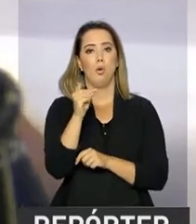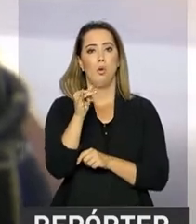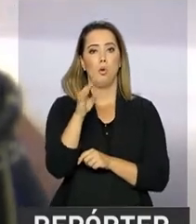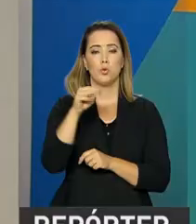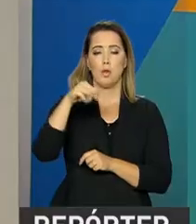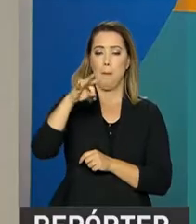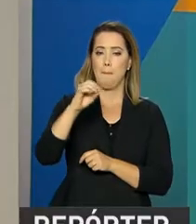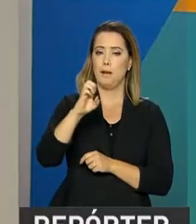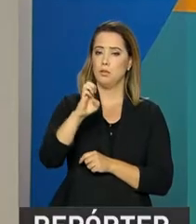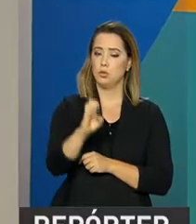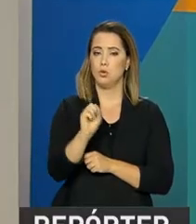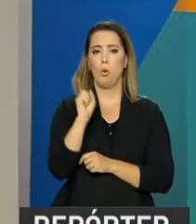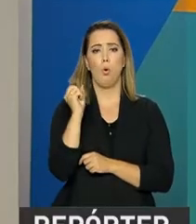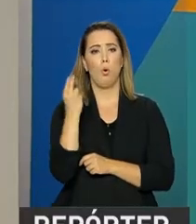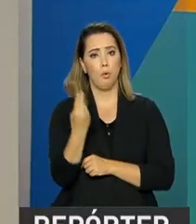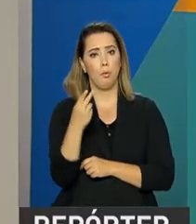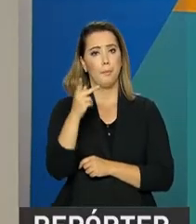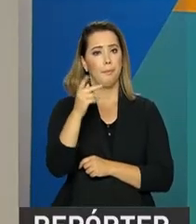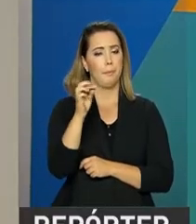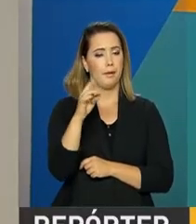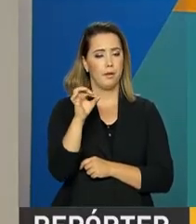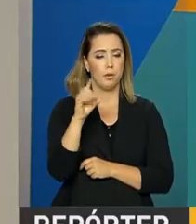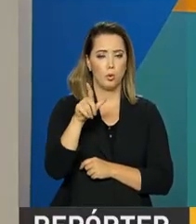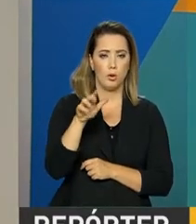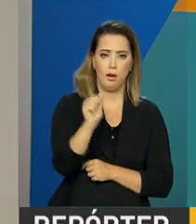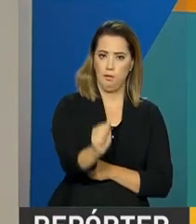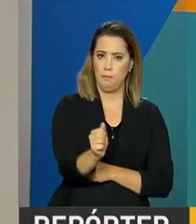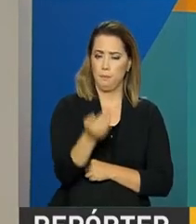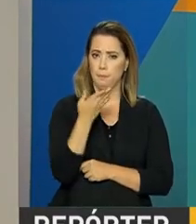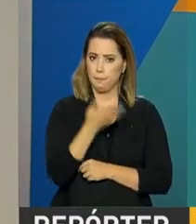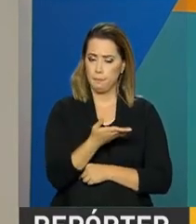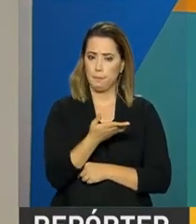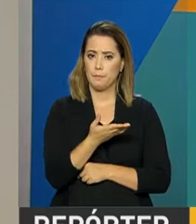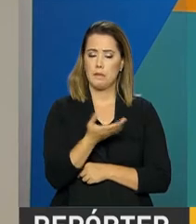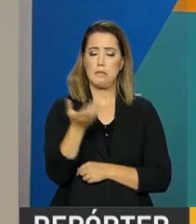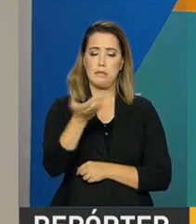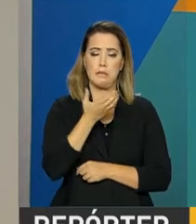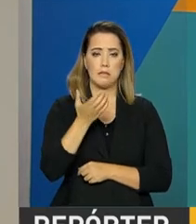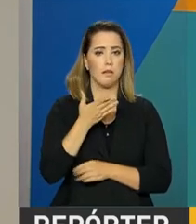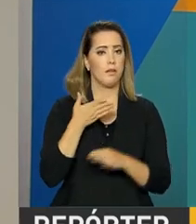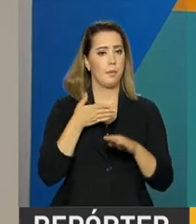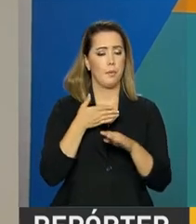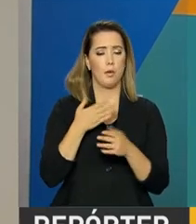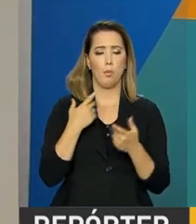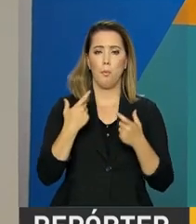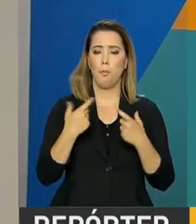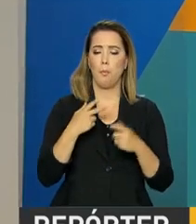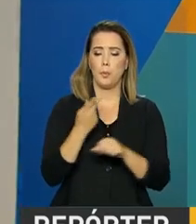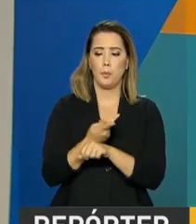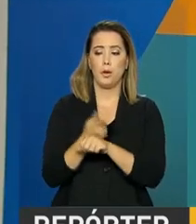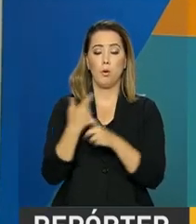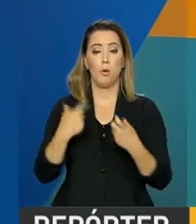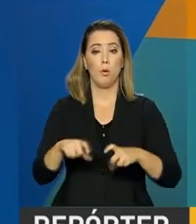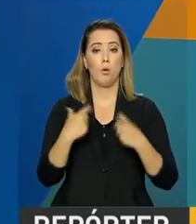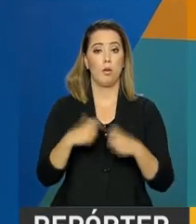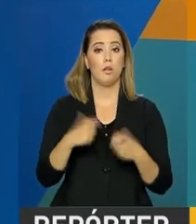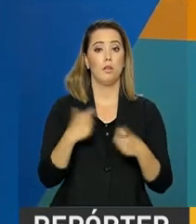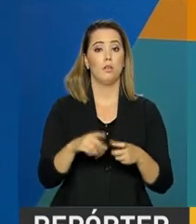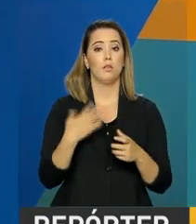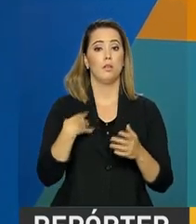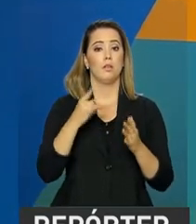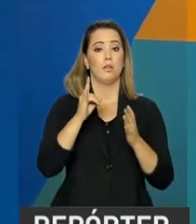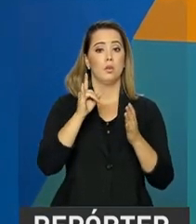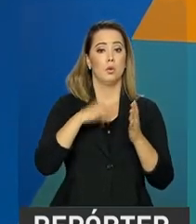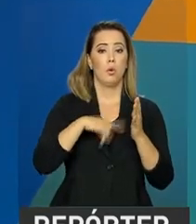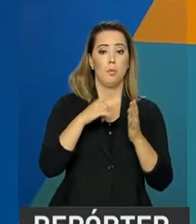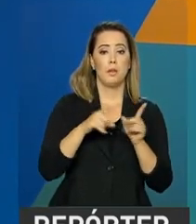pérolas o cliente que desejar tomar um empréstimo de penhor da caixa basta decidir e a gente já com a documentação de sua jóia o